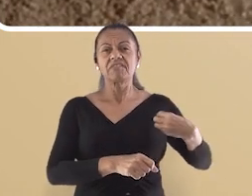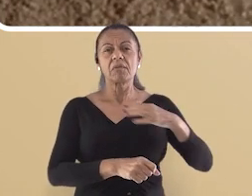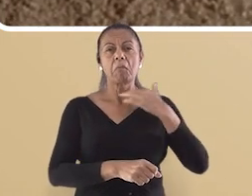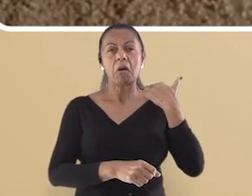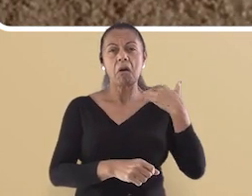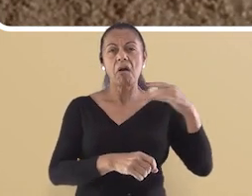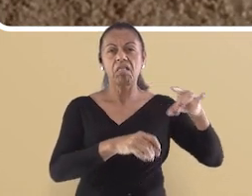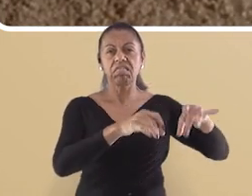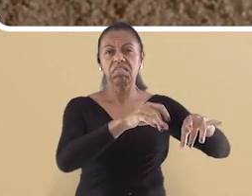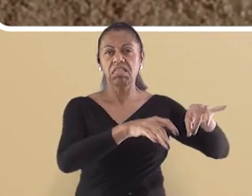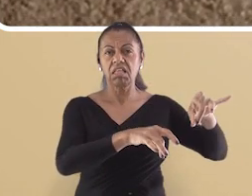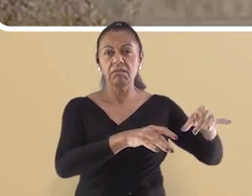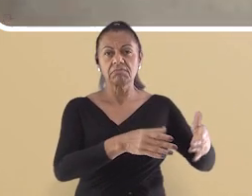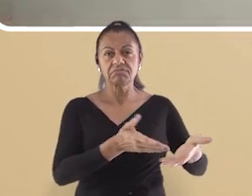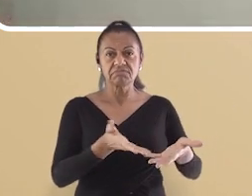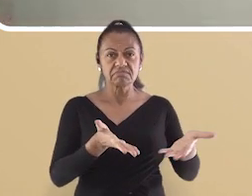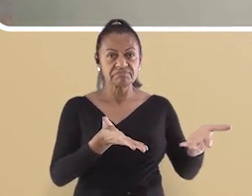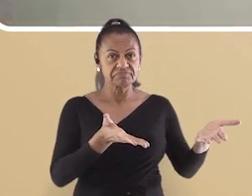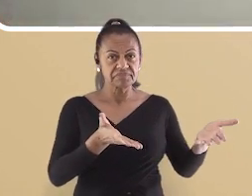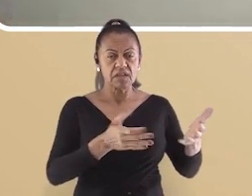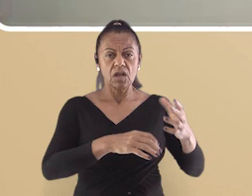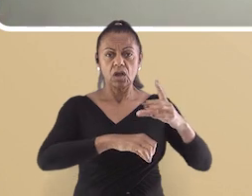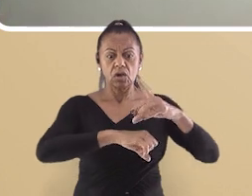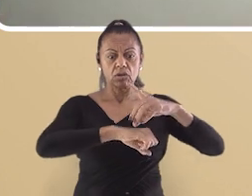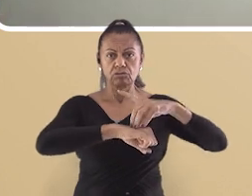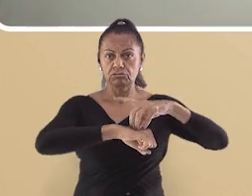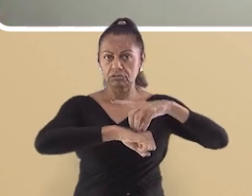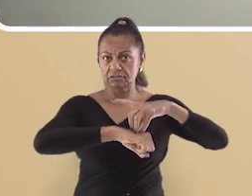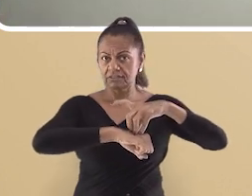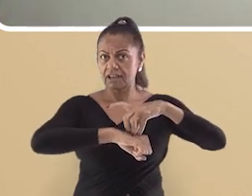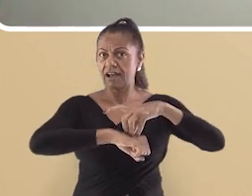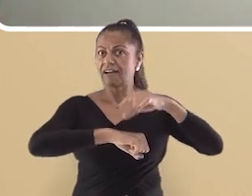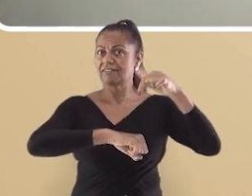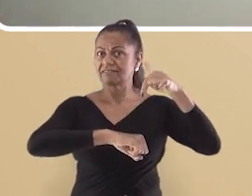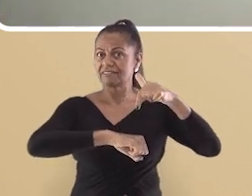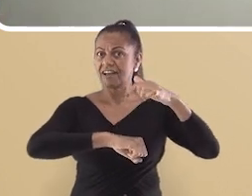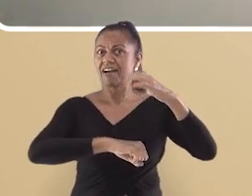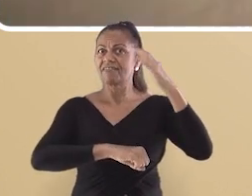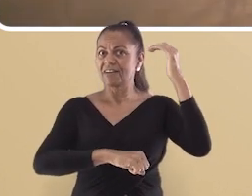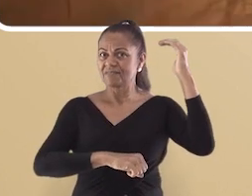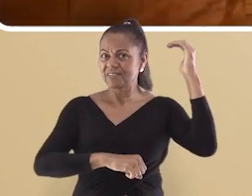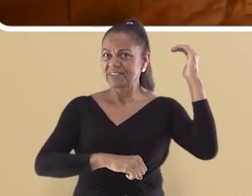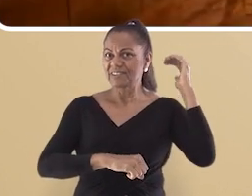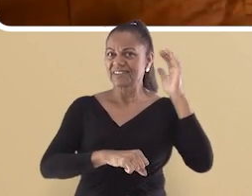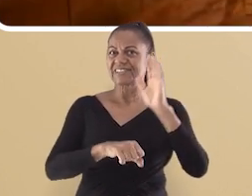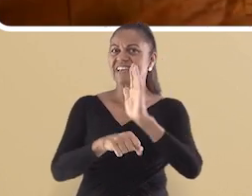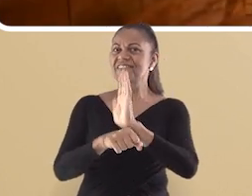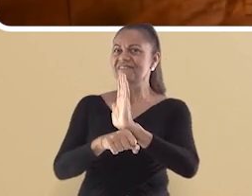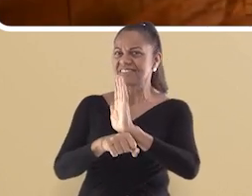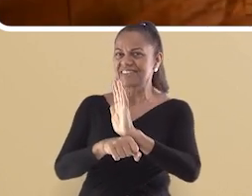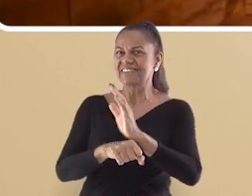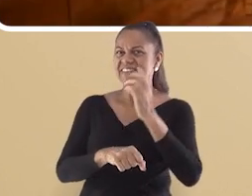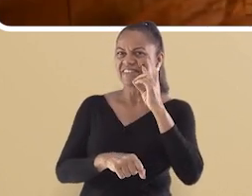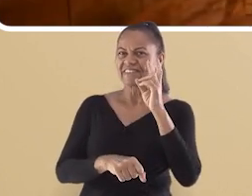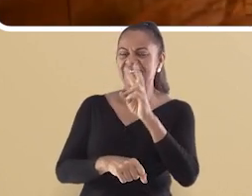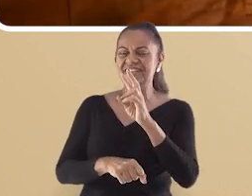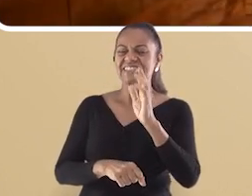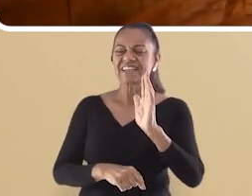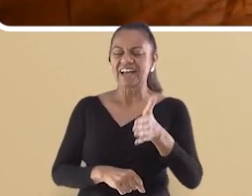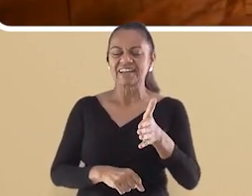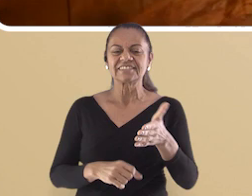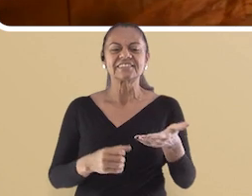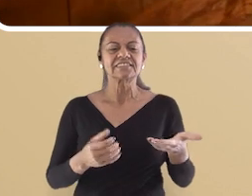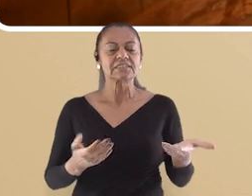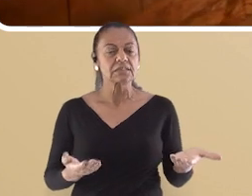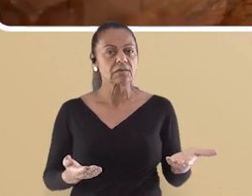que habitaram a Terra no passado. Os dinossauros são as grandes estrelas quando falamos em fósseis. Quem nunca sonhou em descobrir um grande esqueleto